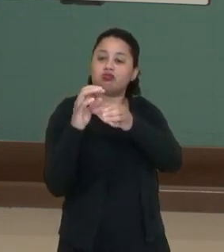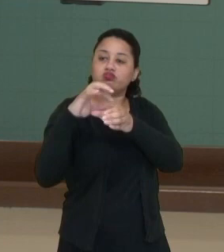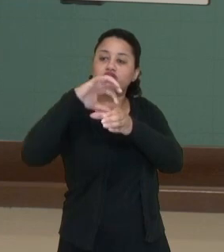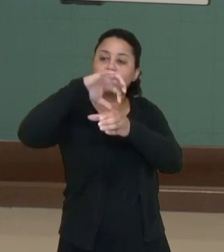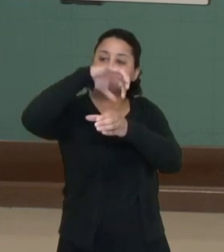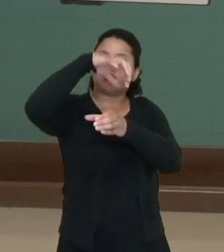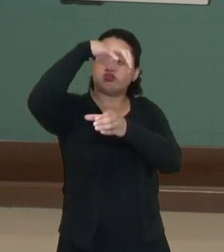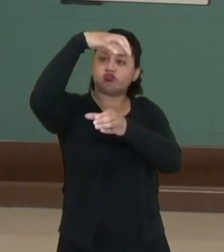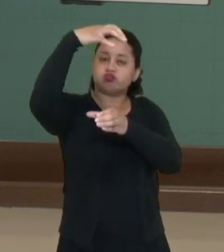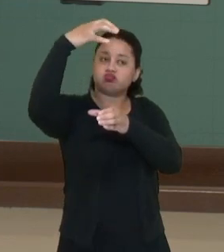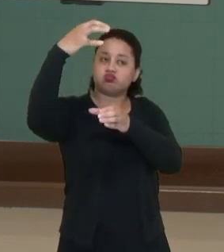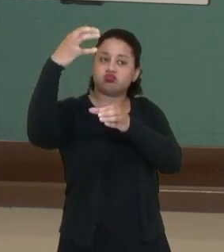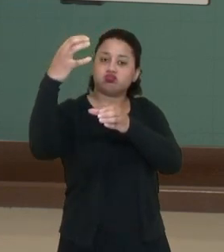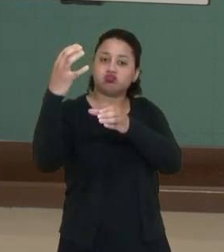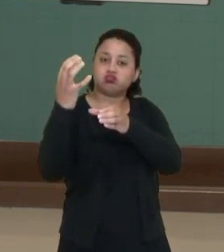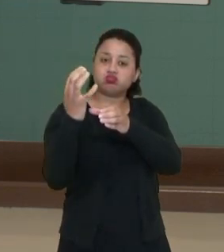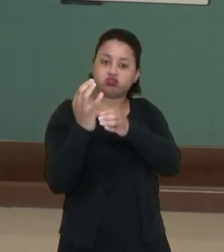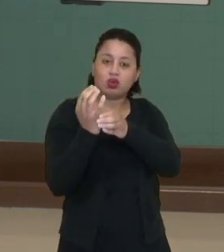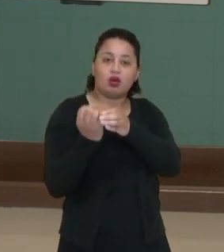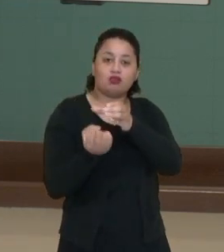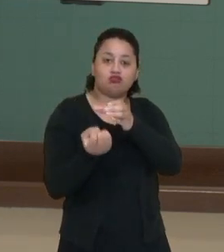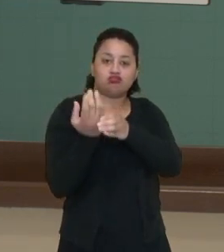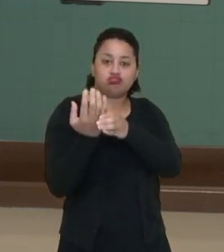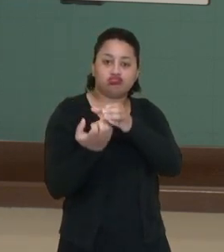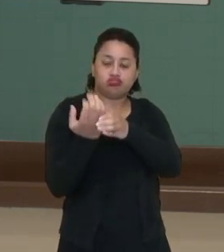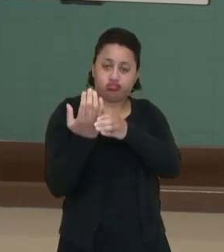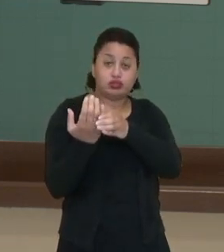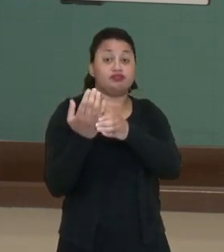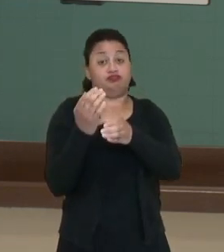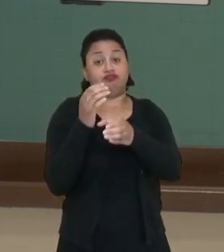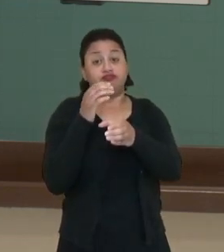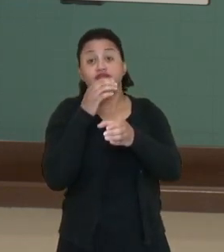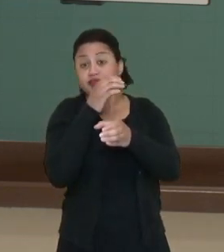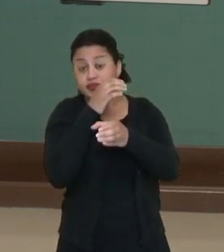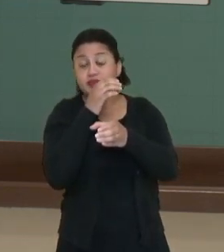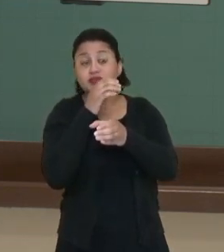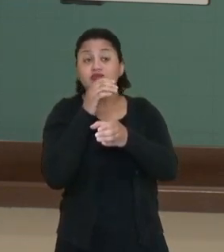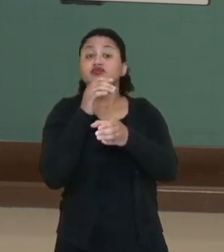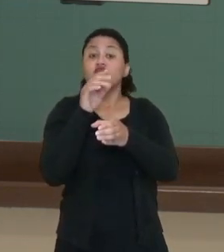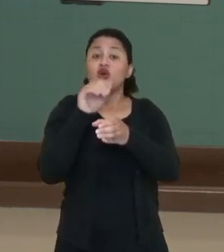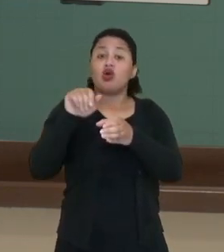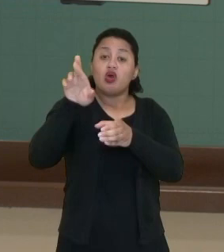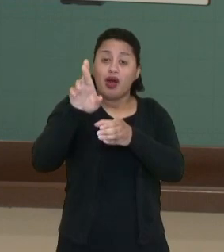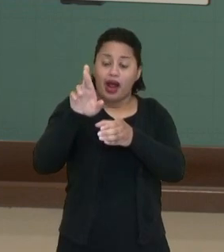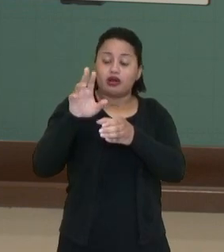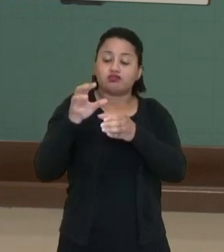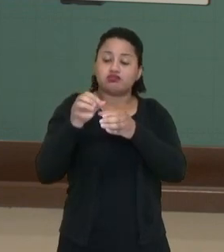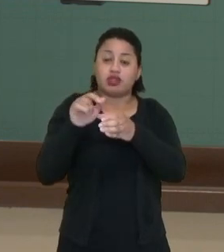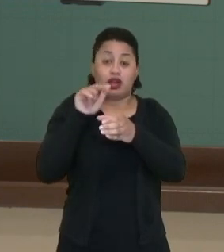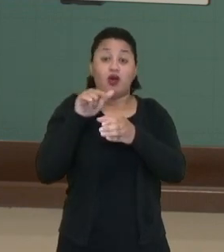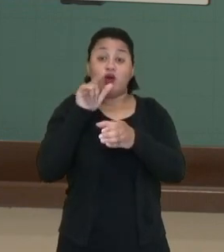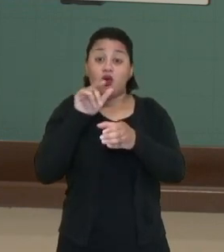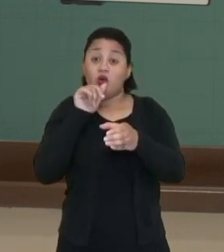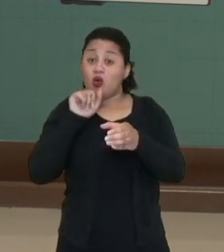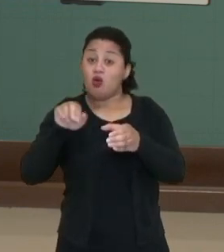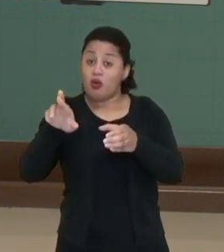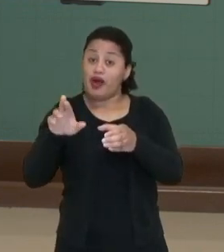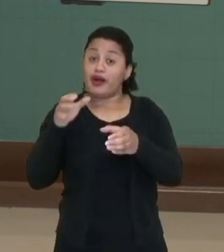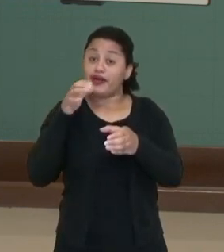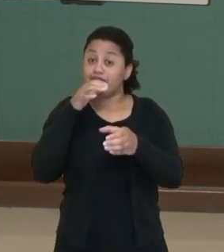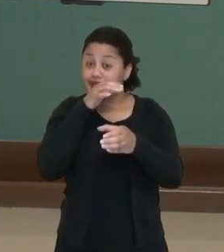que vai acontecer o quê? Vai aquecer o ar, certo? O ar aquecido, 2